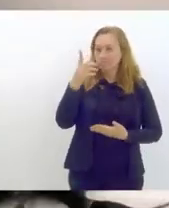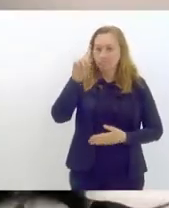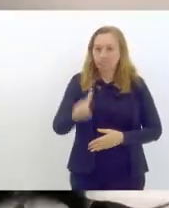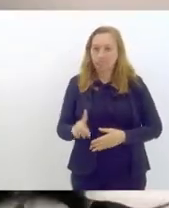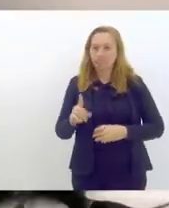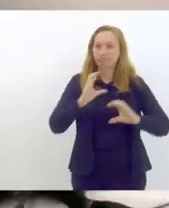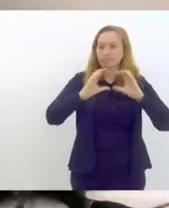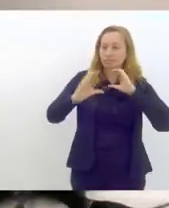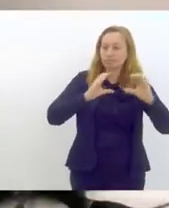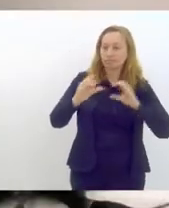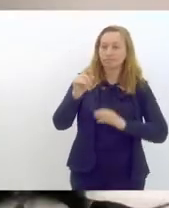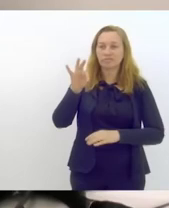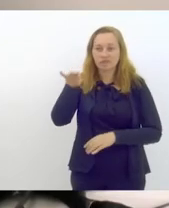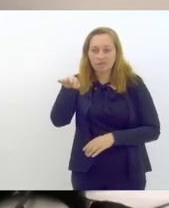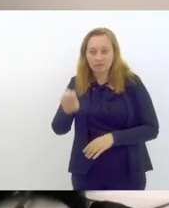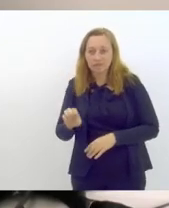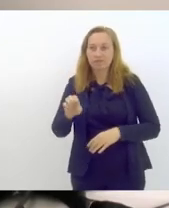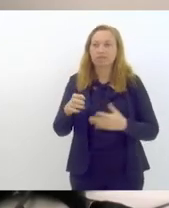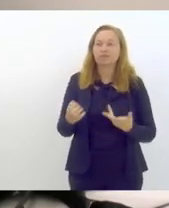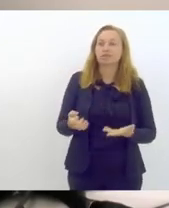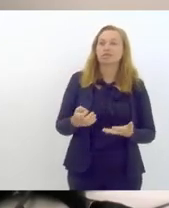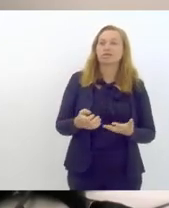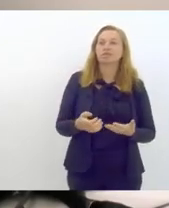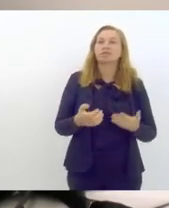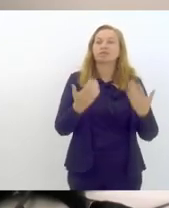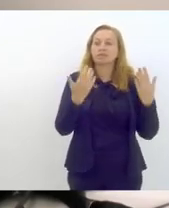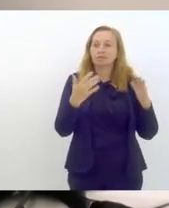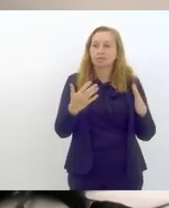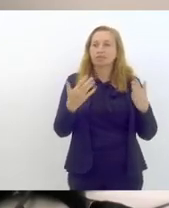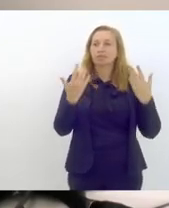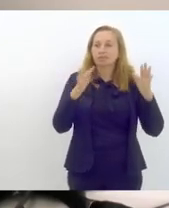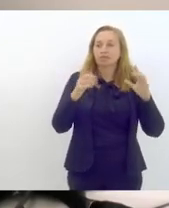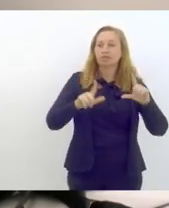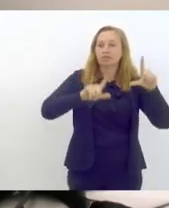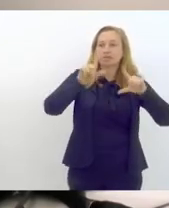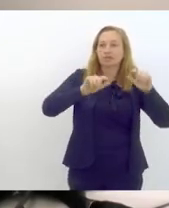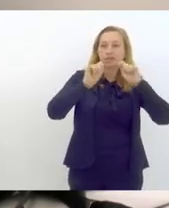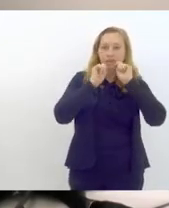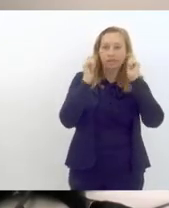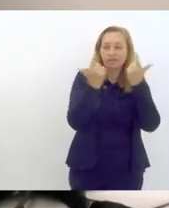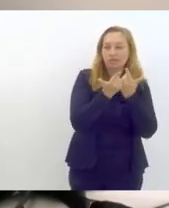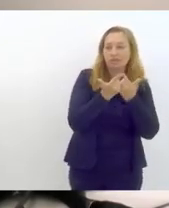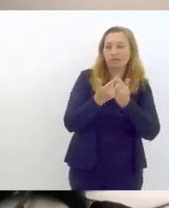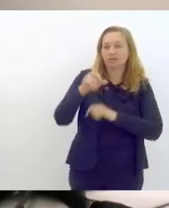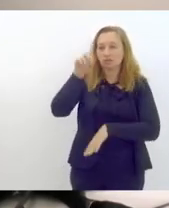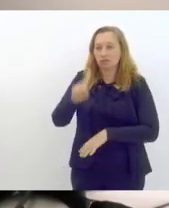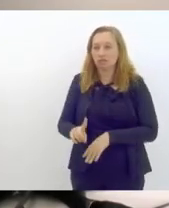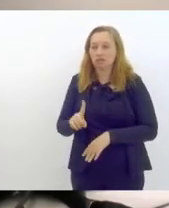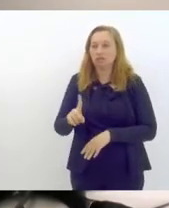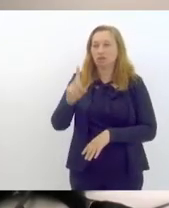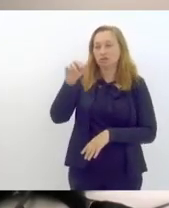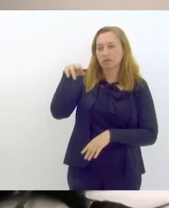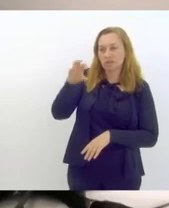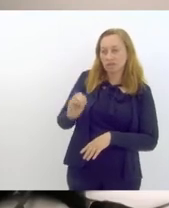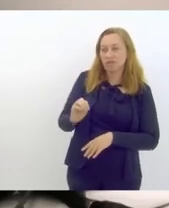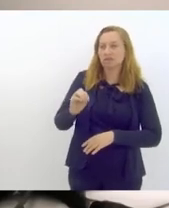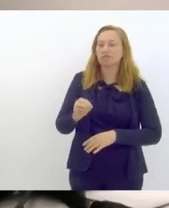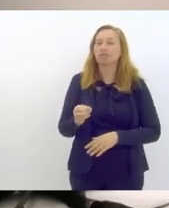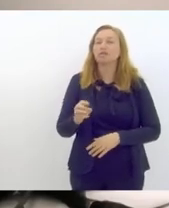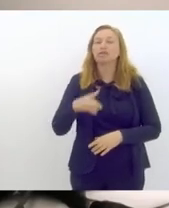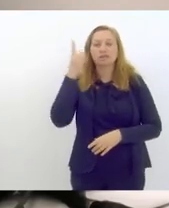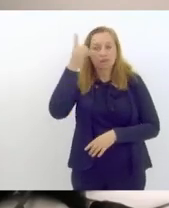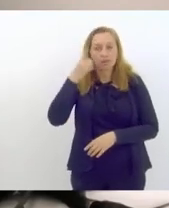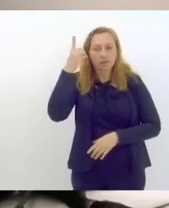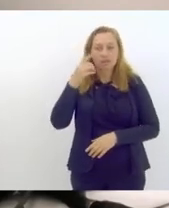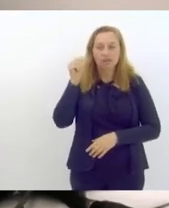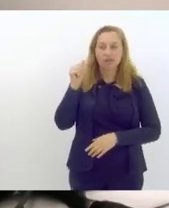Cris Laranjeiras, saudar também a presença do diretor da TV Alerj, Luciano, meu amigo. Passar a palavra para o deputado